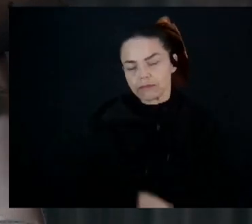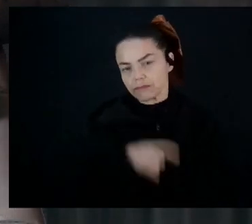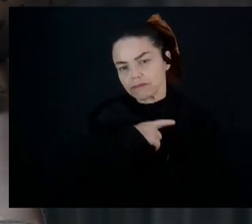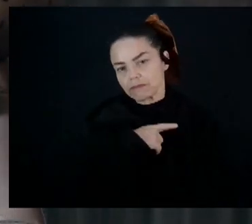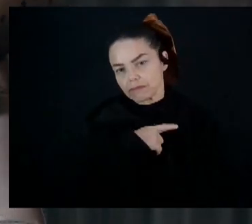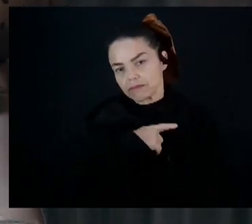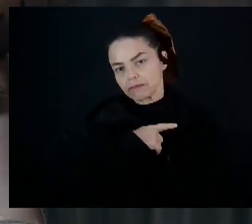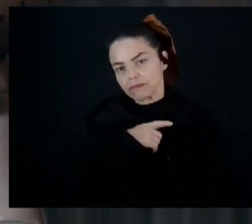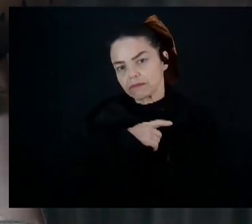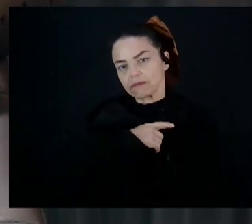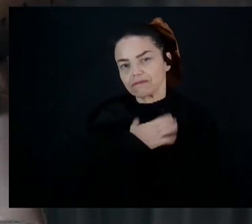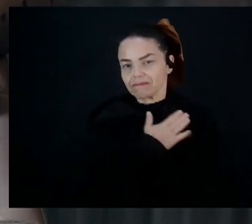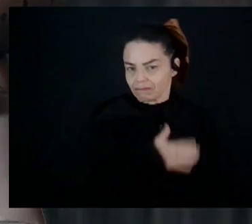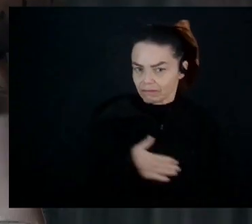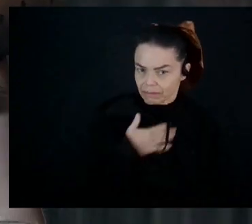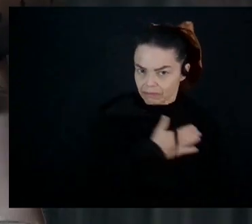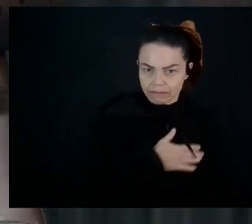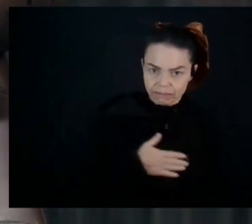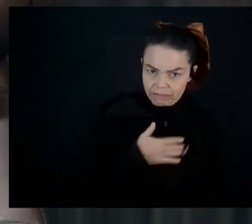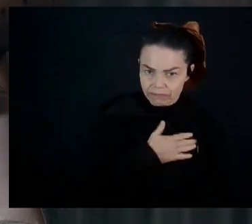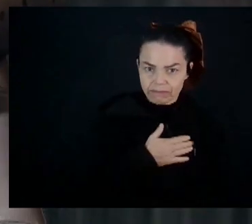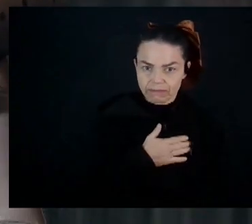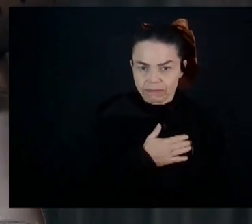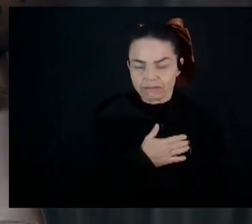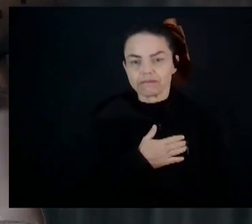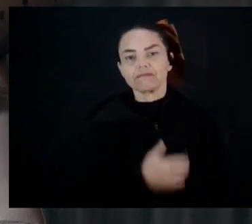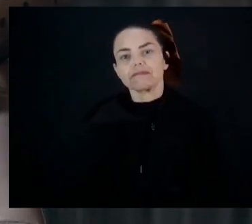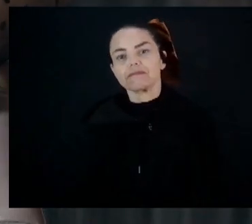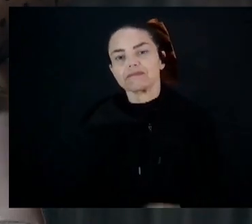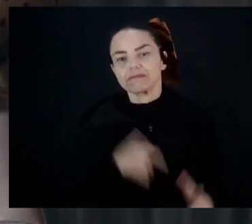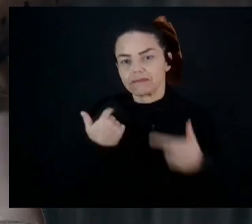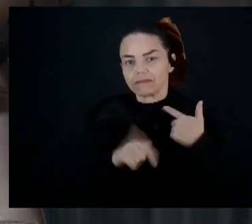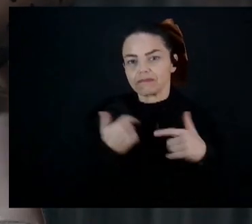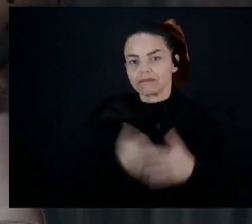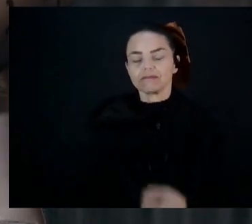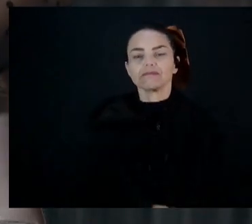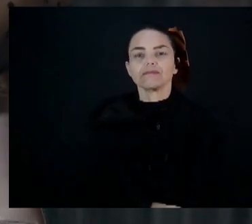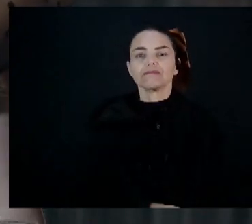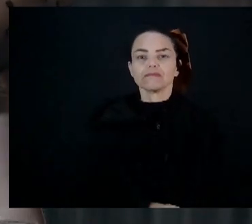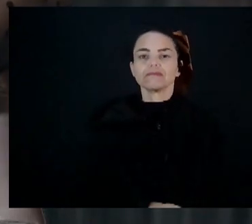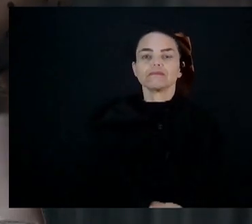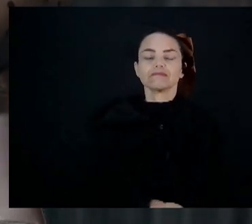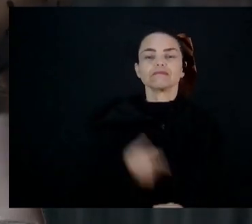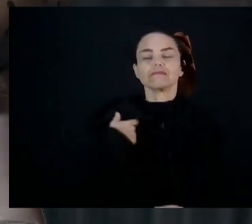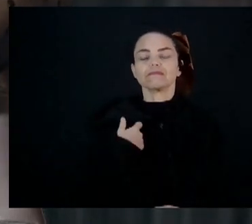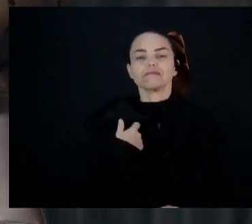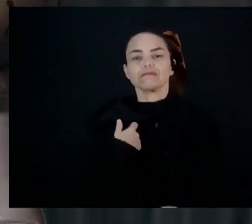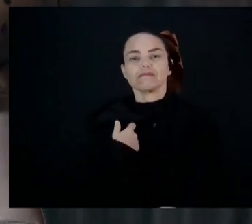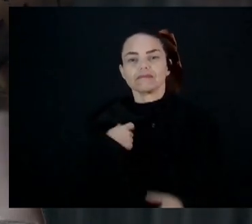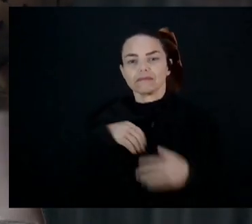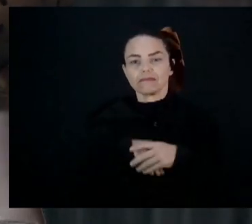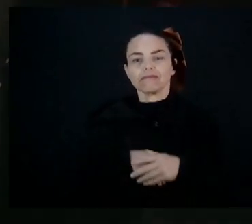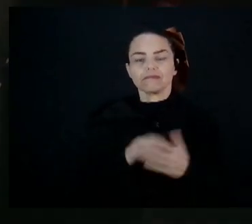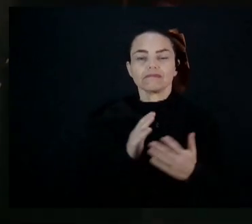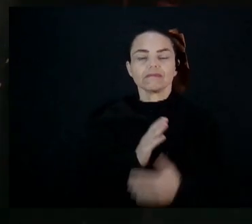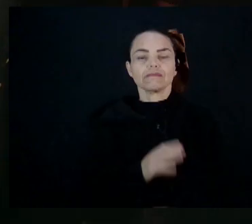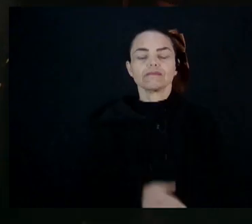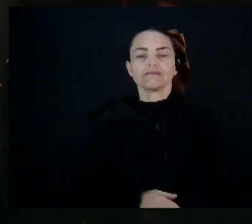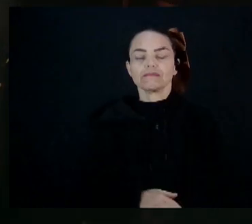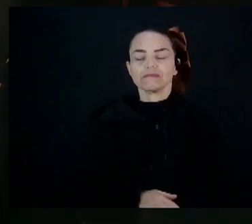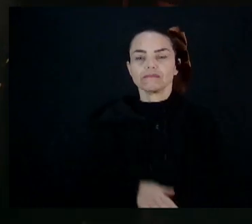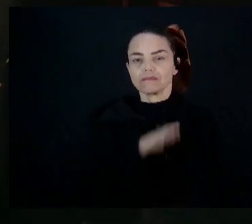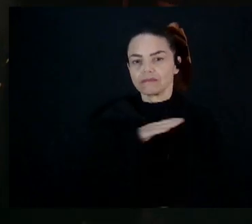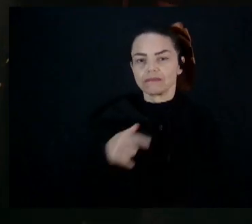eu gostaria que, né? E trabalhar essa questão que é um pouco da crença que a gente fala dentro da psicologia. Muito bem.